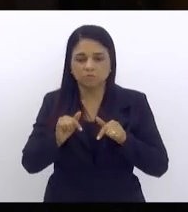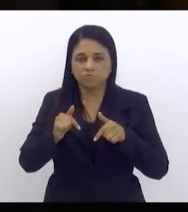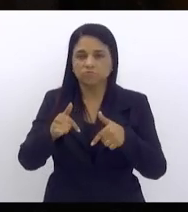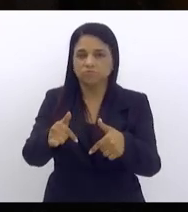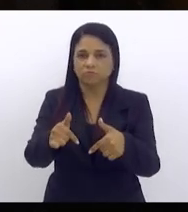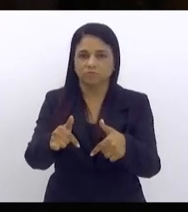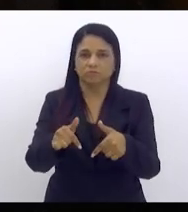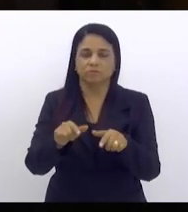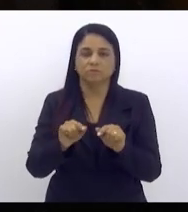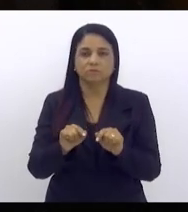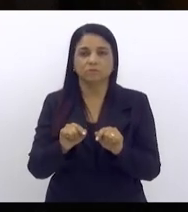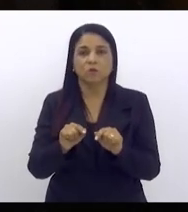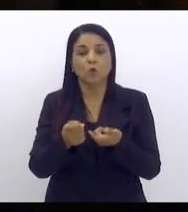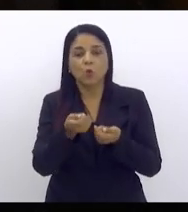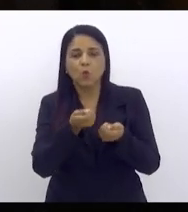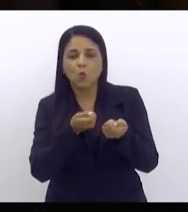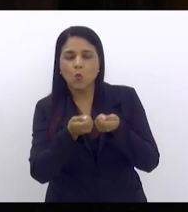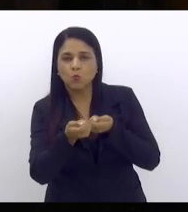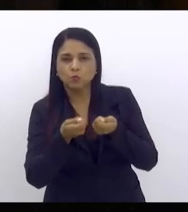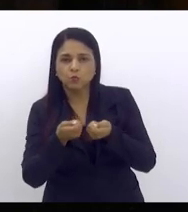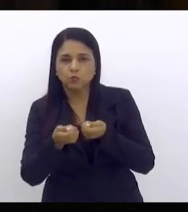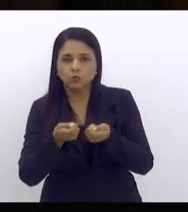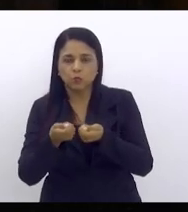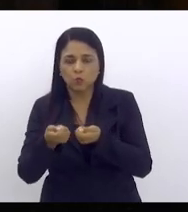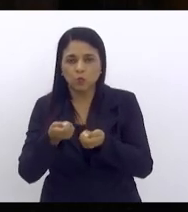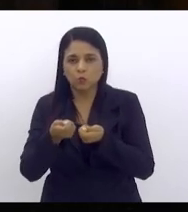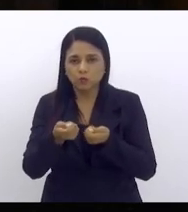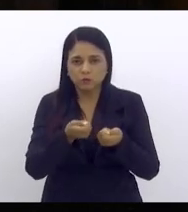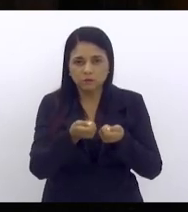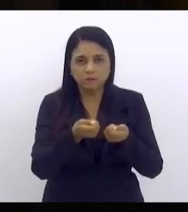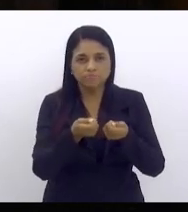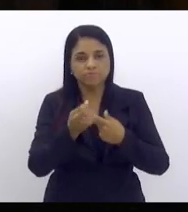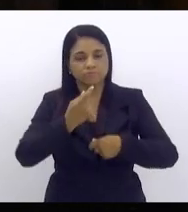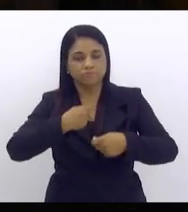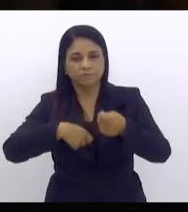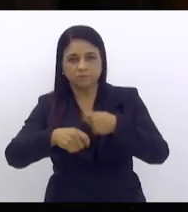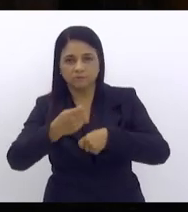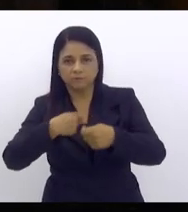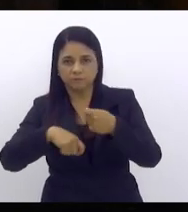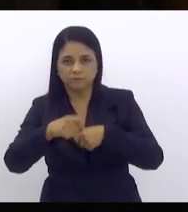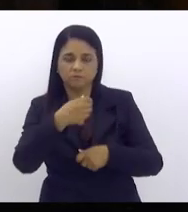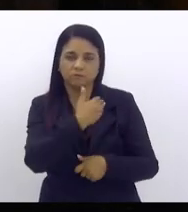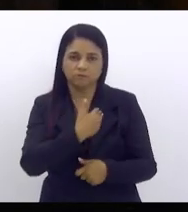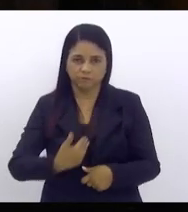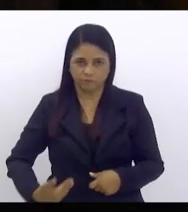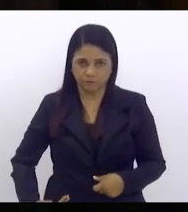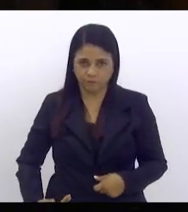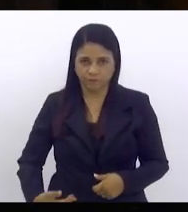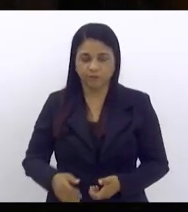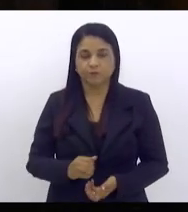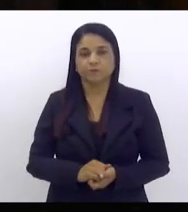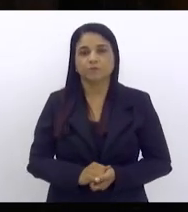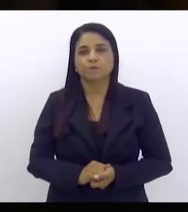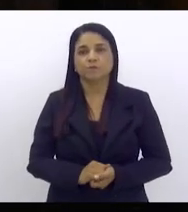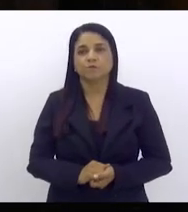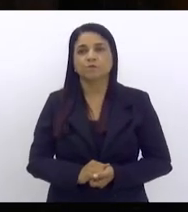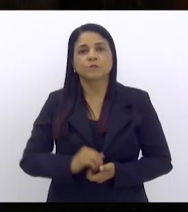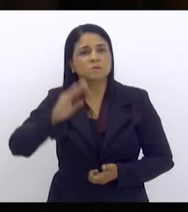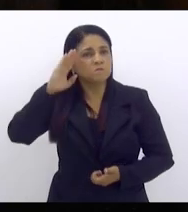de fazer o controle externo da administração pública.